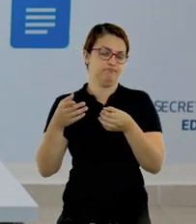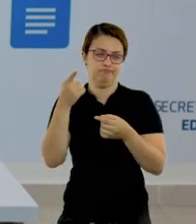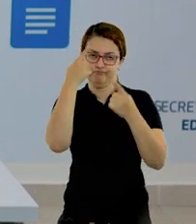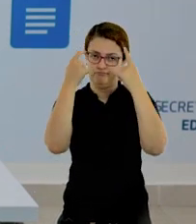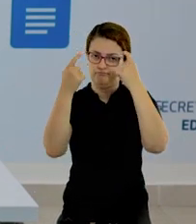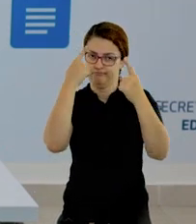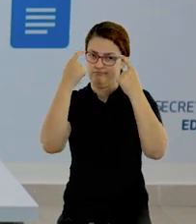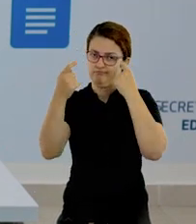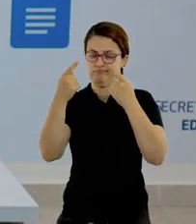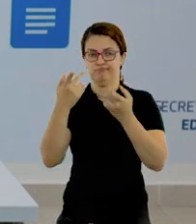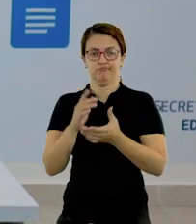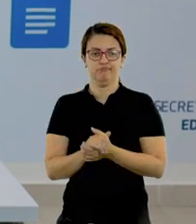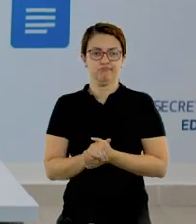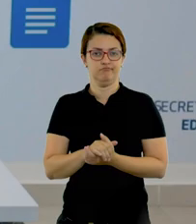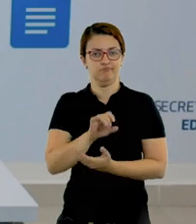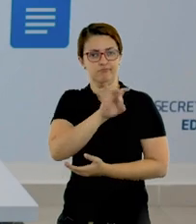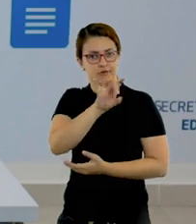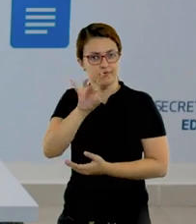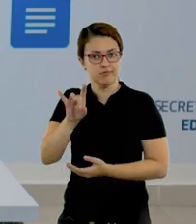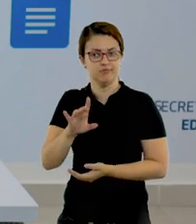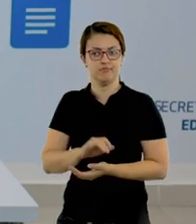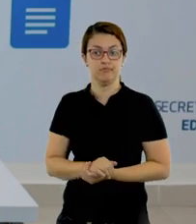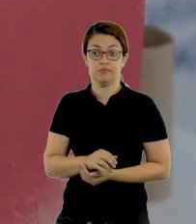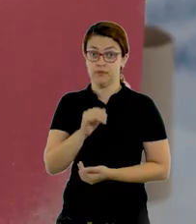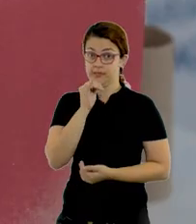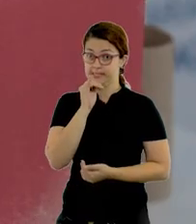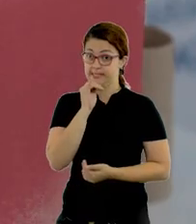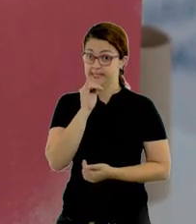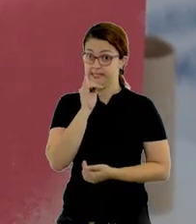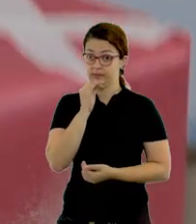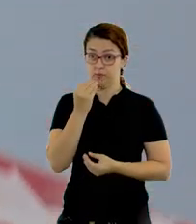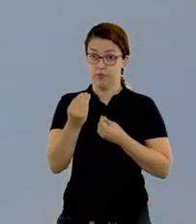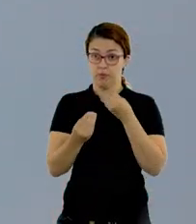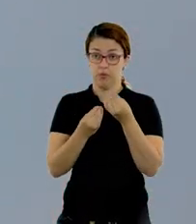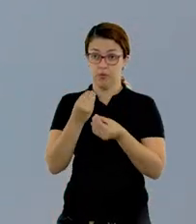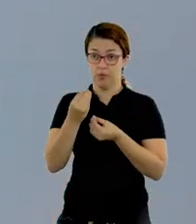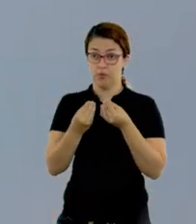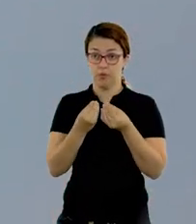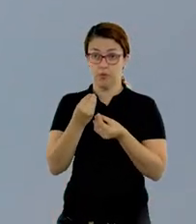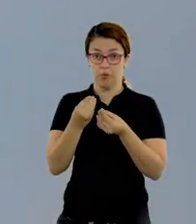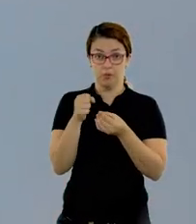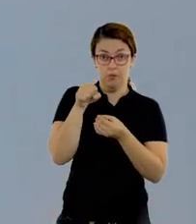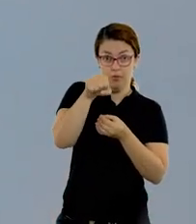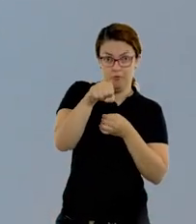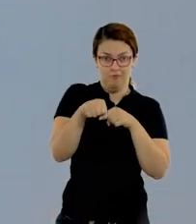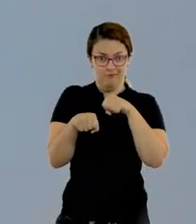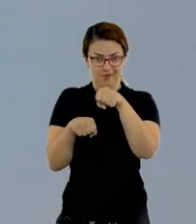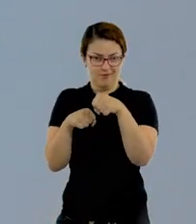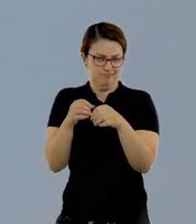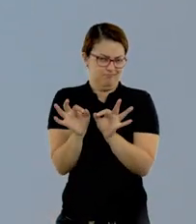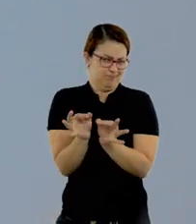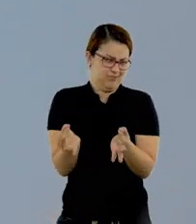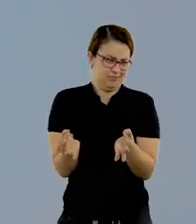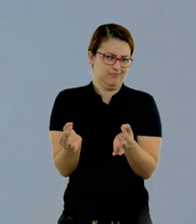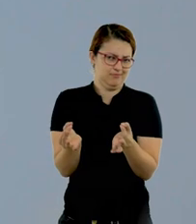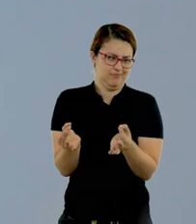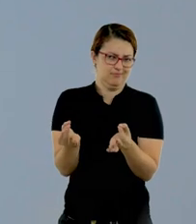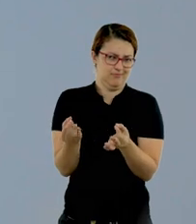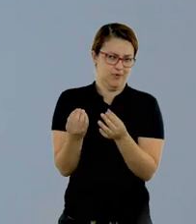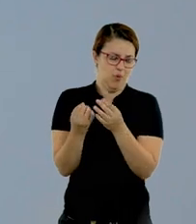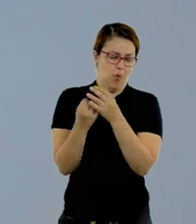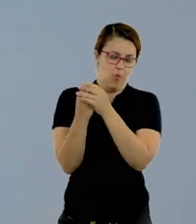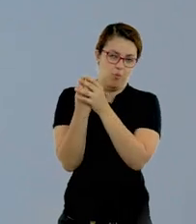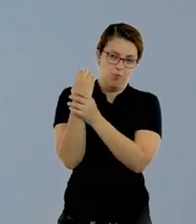da criatividade e imaginação de cada criança, tá bom? Ó, eu vou dar um exemplo para vocês de como fazer essa luvinha de boxe, tá? Bem